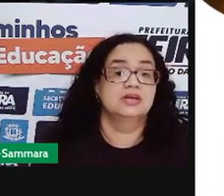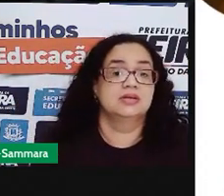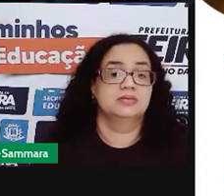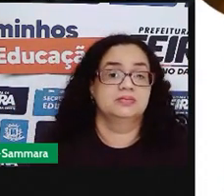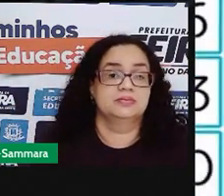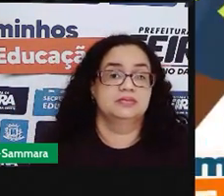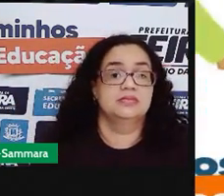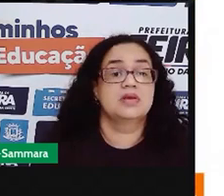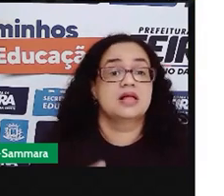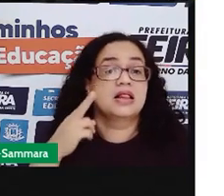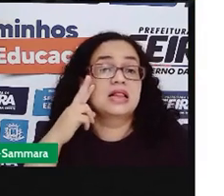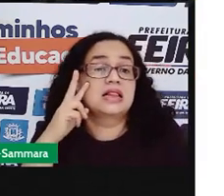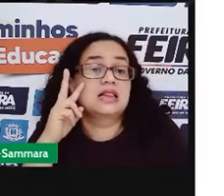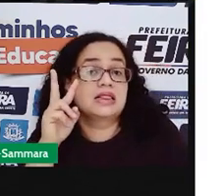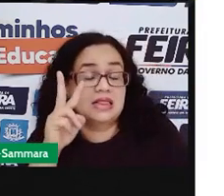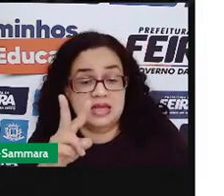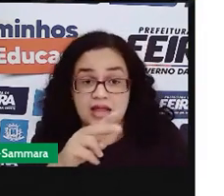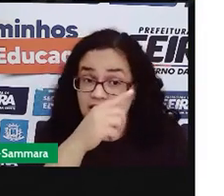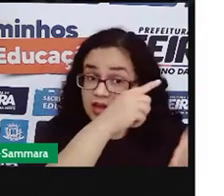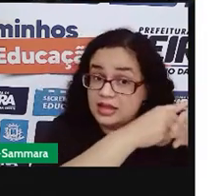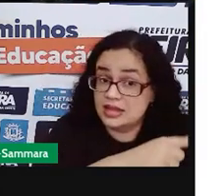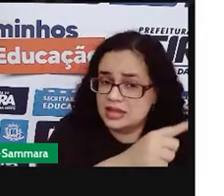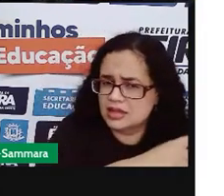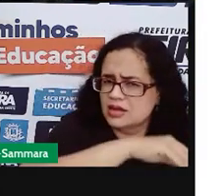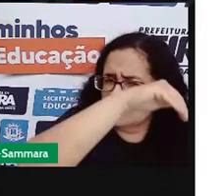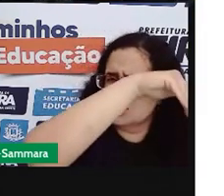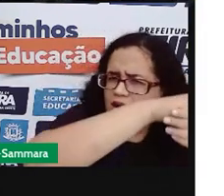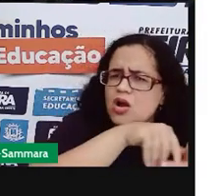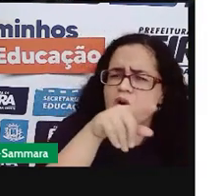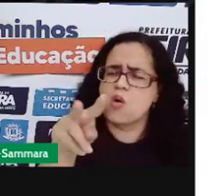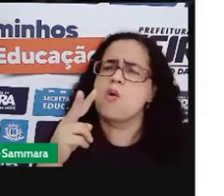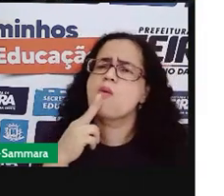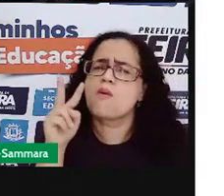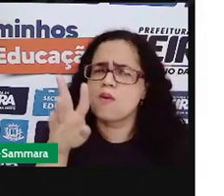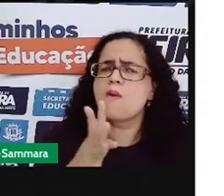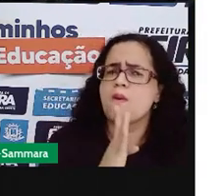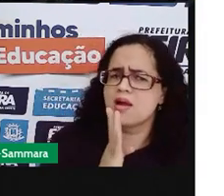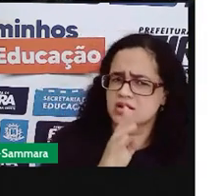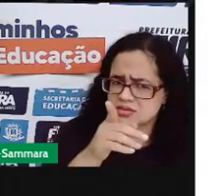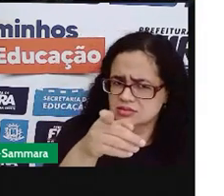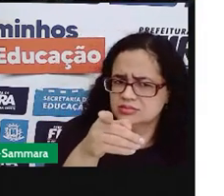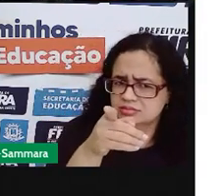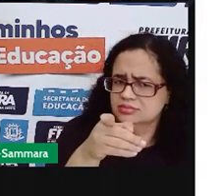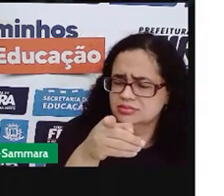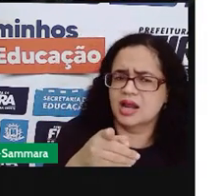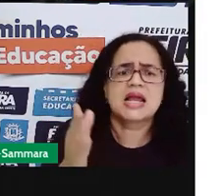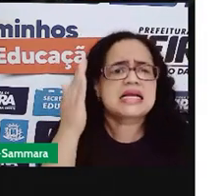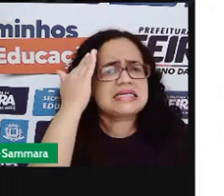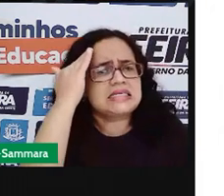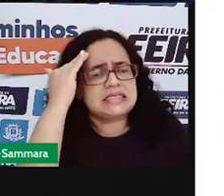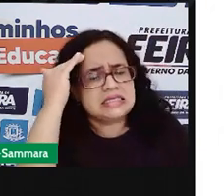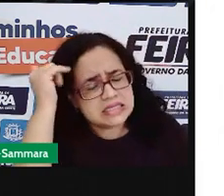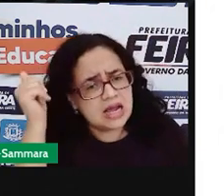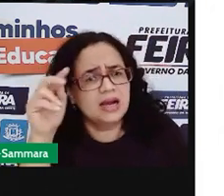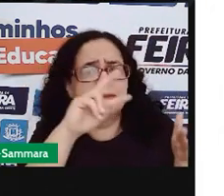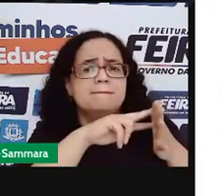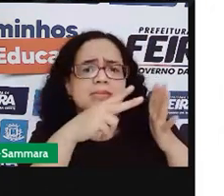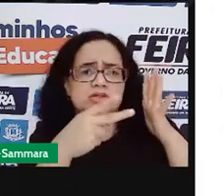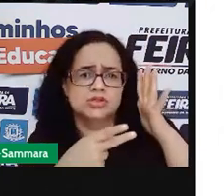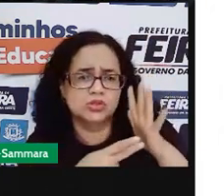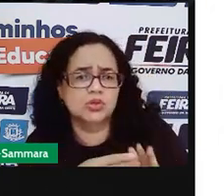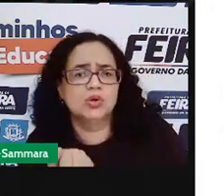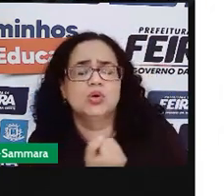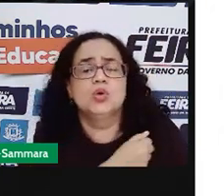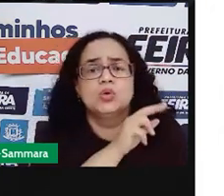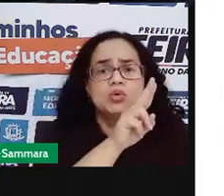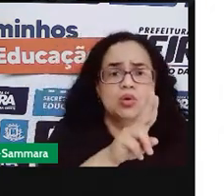lá. Eleições. Você conhece esse aparelho aí? Você sabe o que significa o nome